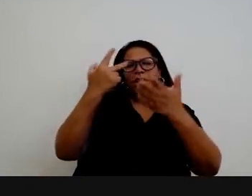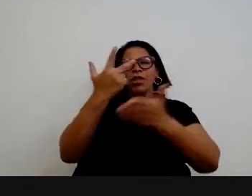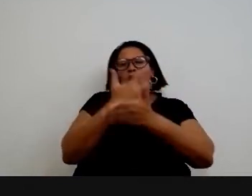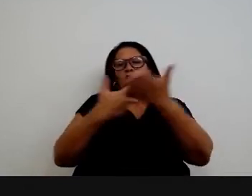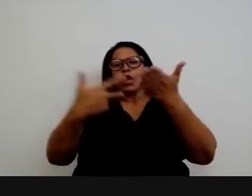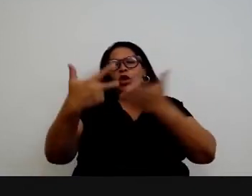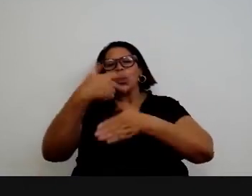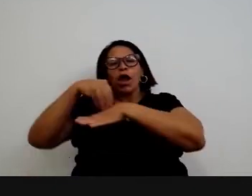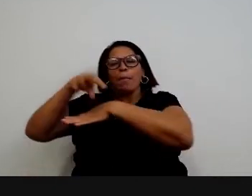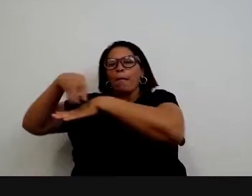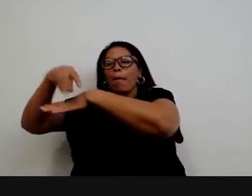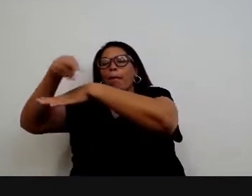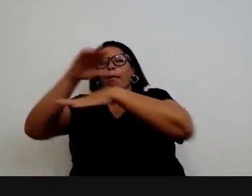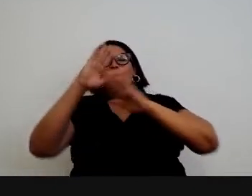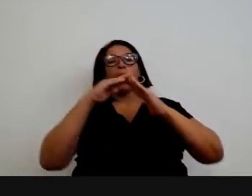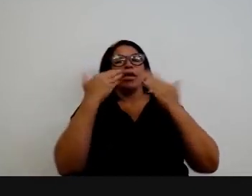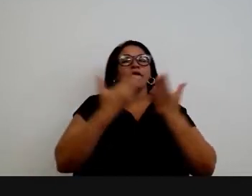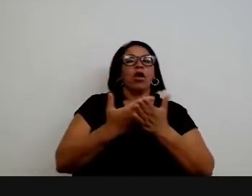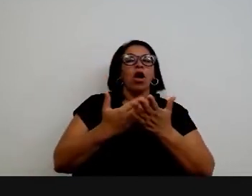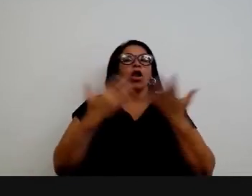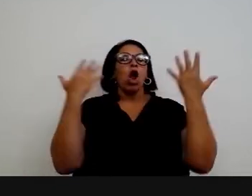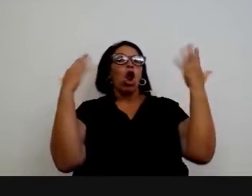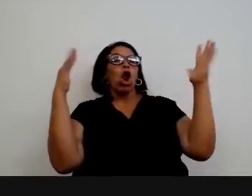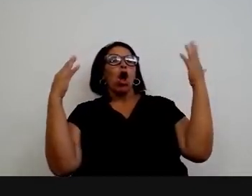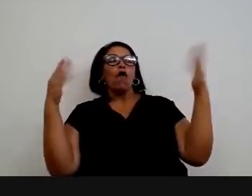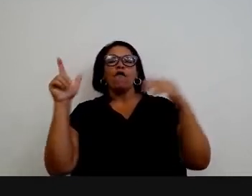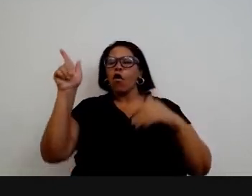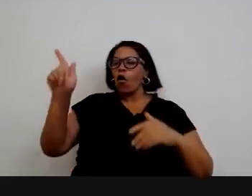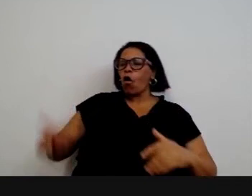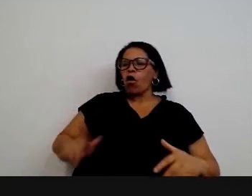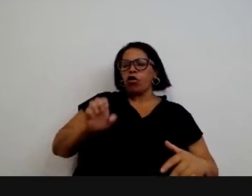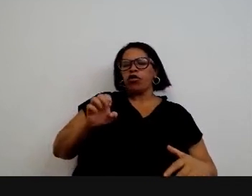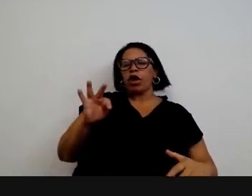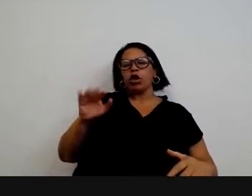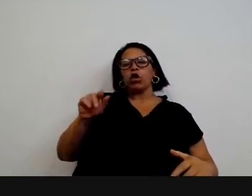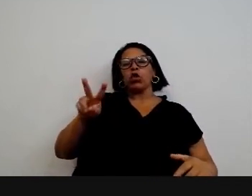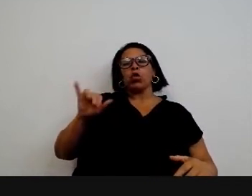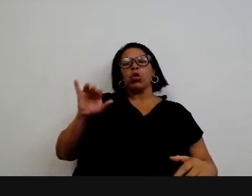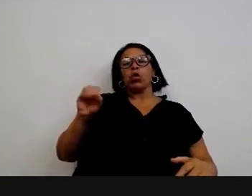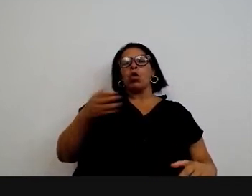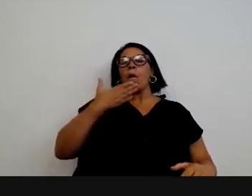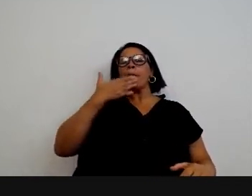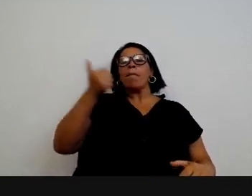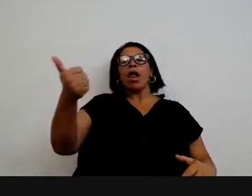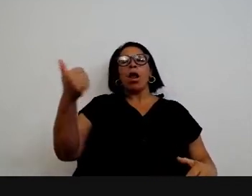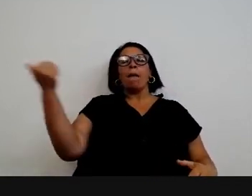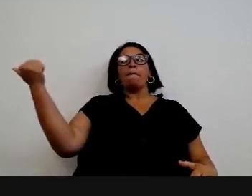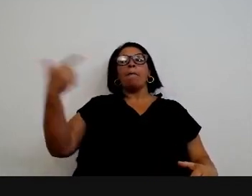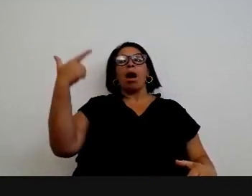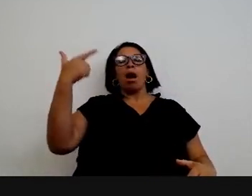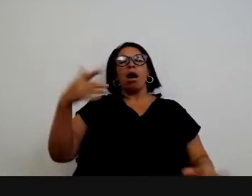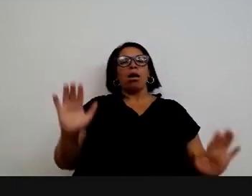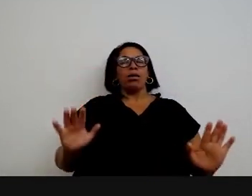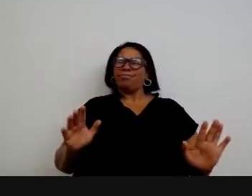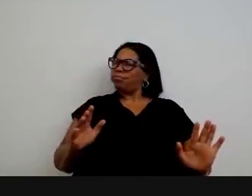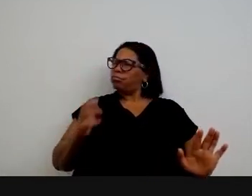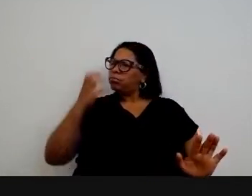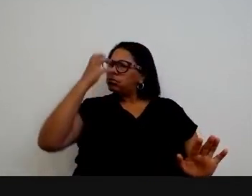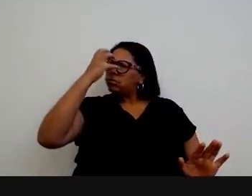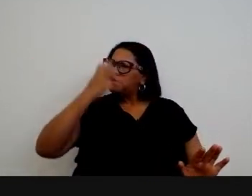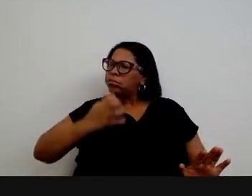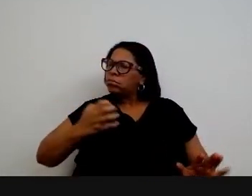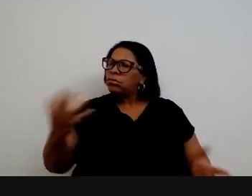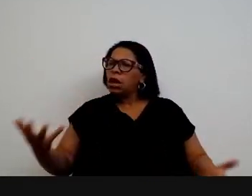para distribuir nas escolas com louvor à autoimagem do ditador. Isso é muito sério, isso é muito